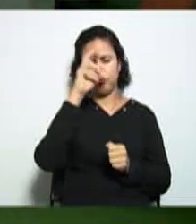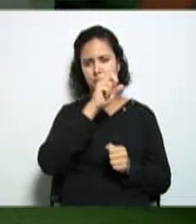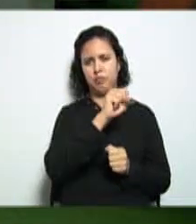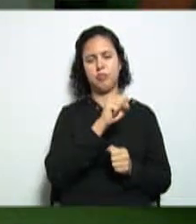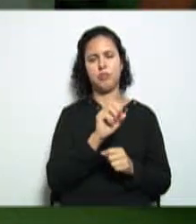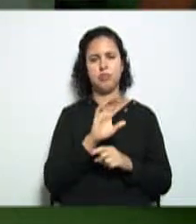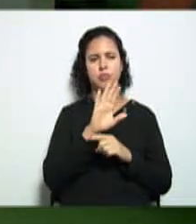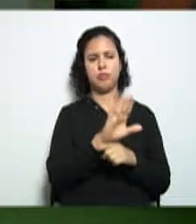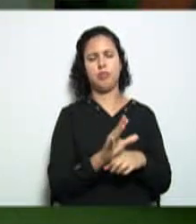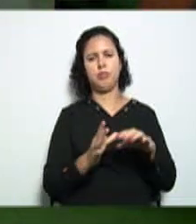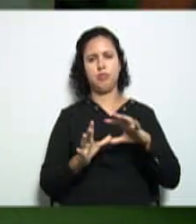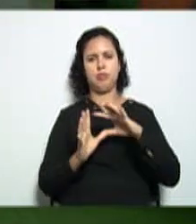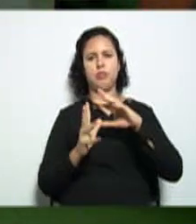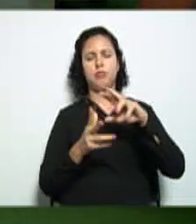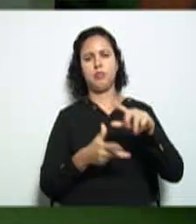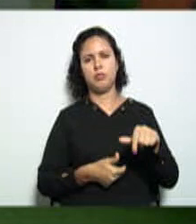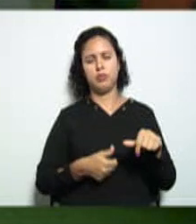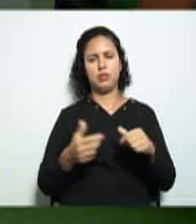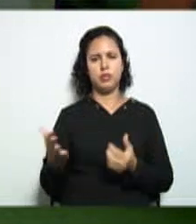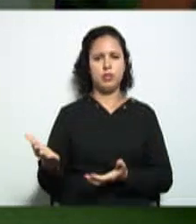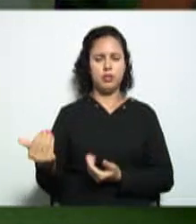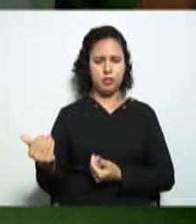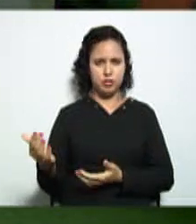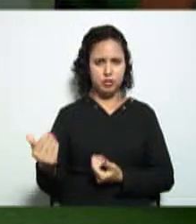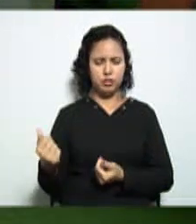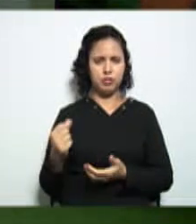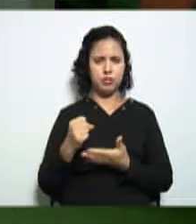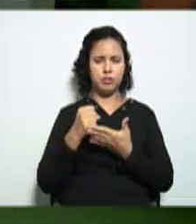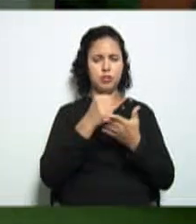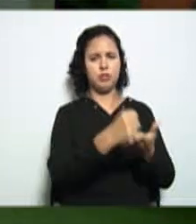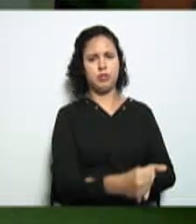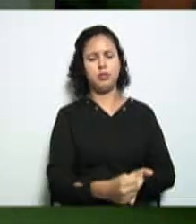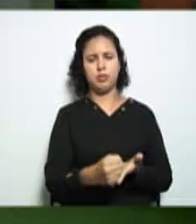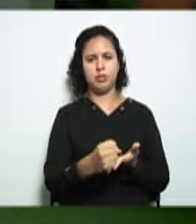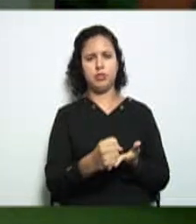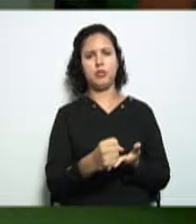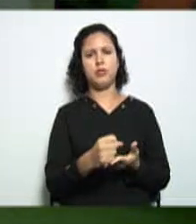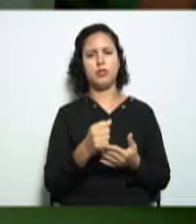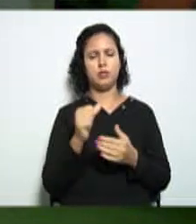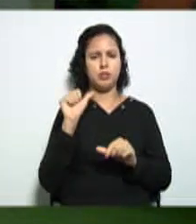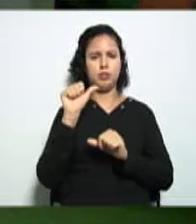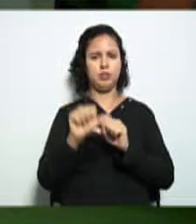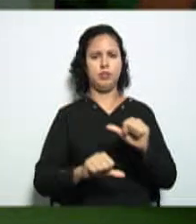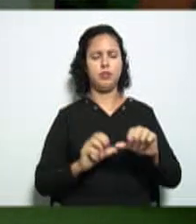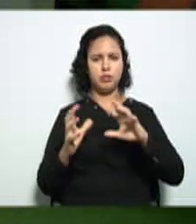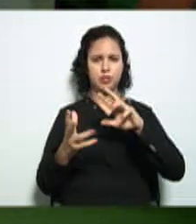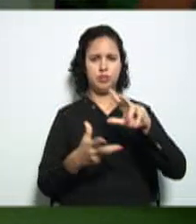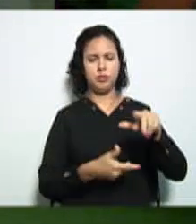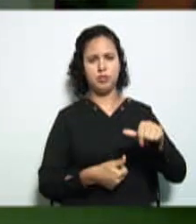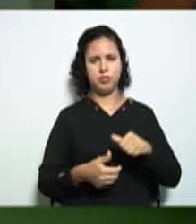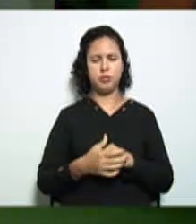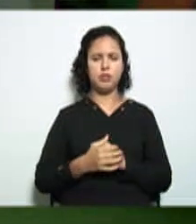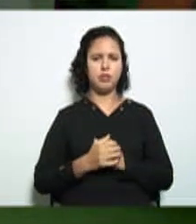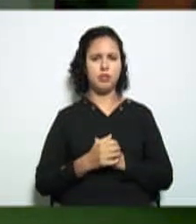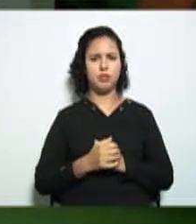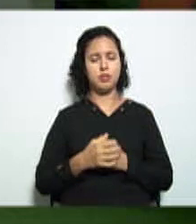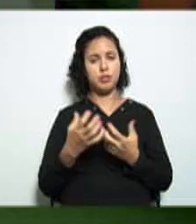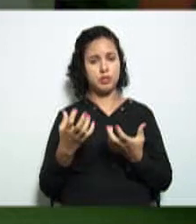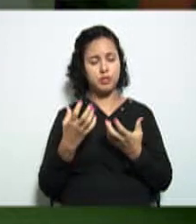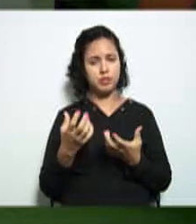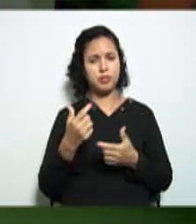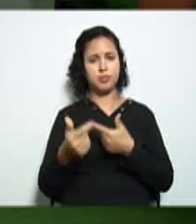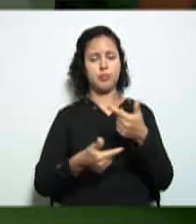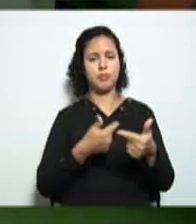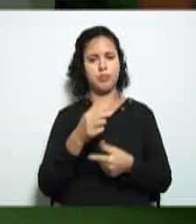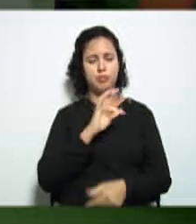que movem o mundo, são os jovens que estão já transformando o nosso mundo. Então, se você quer aí atuar